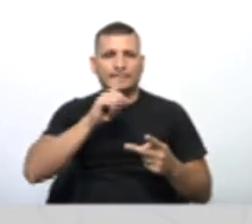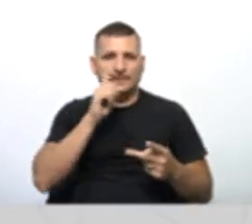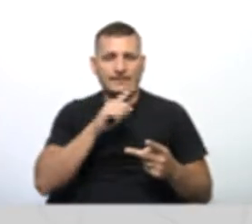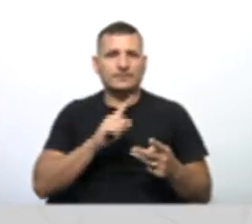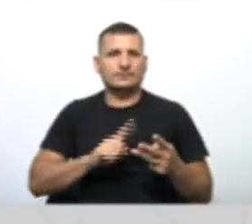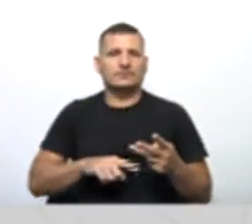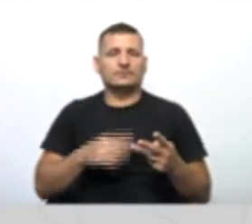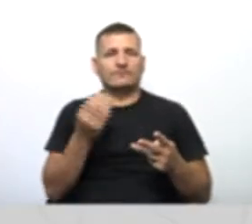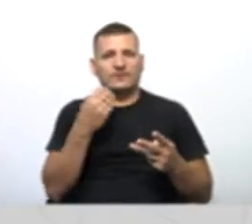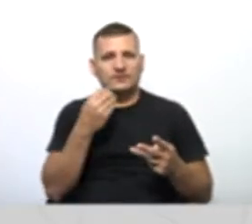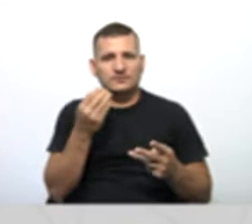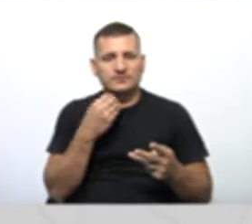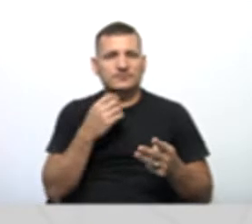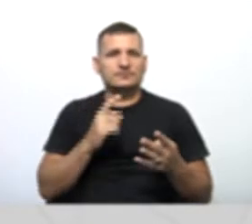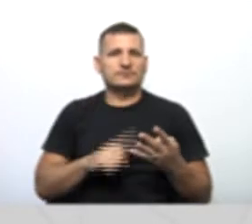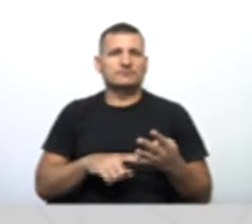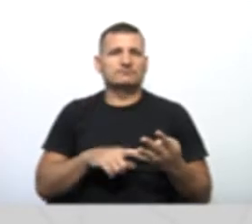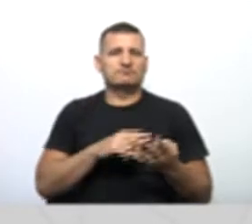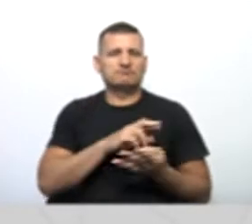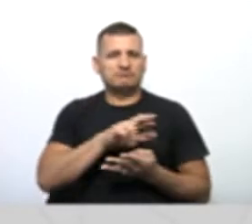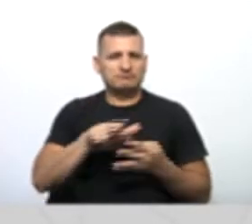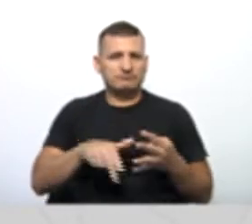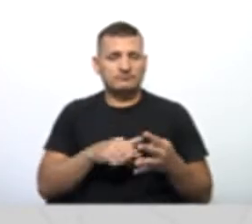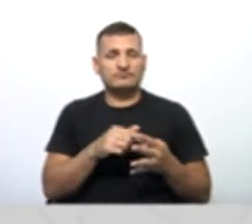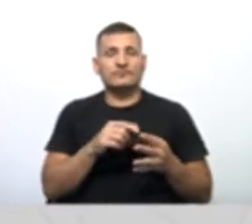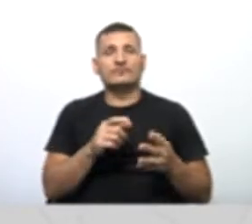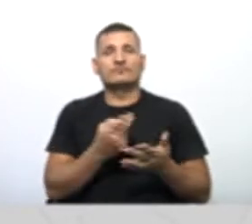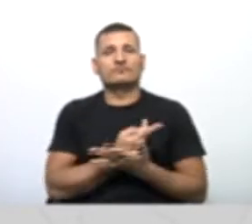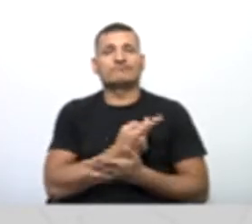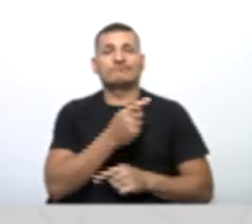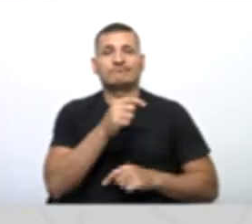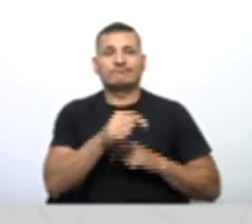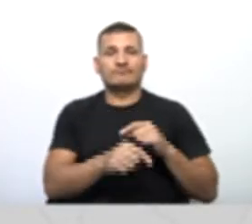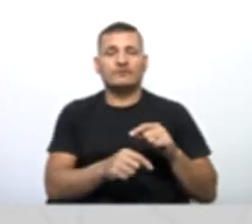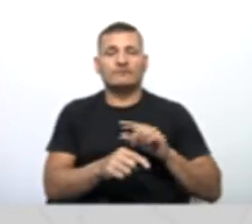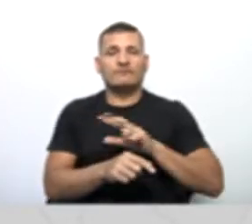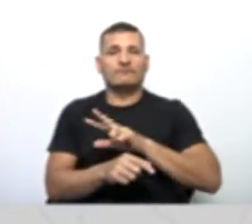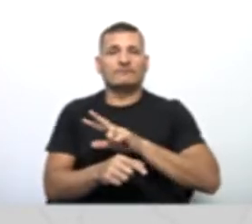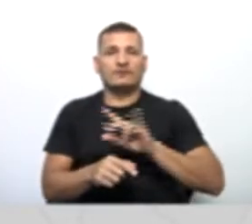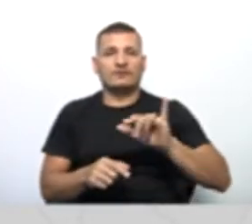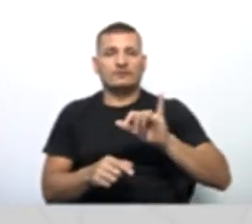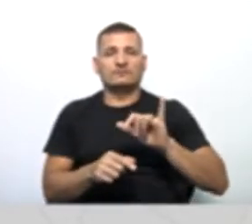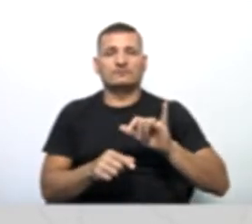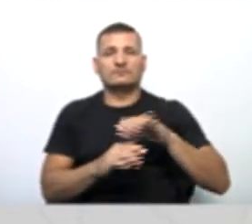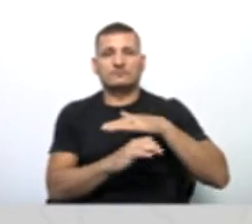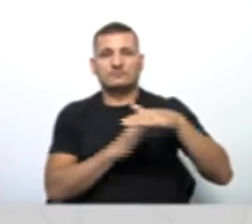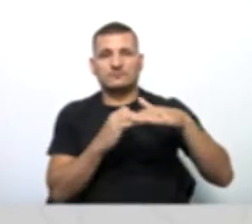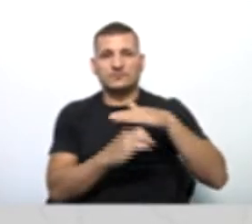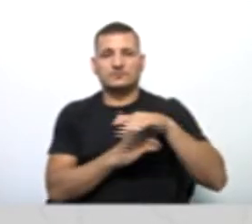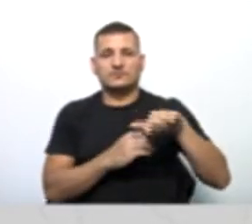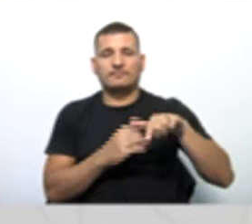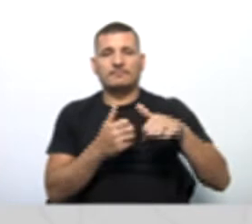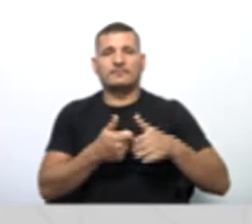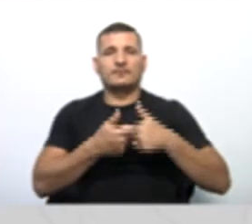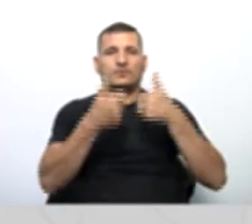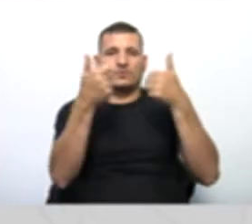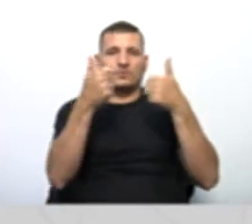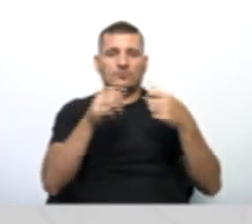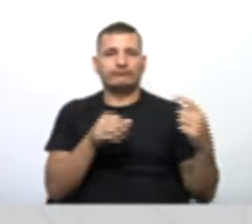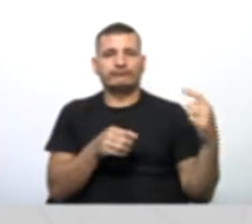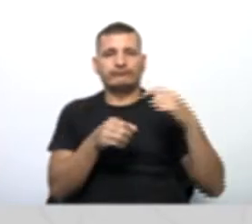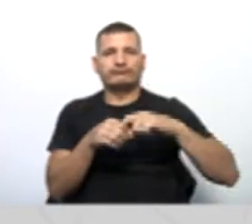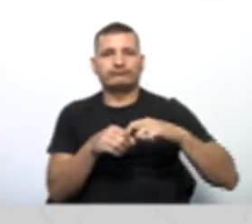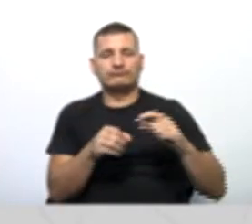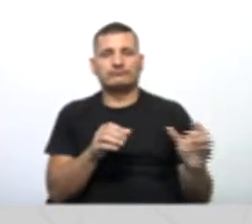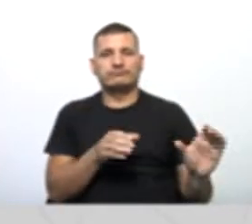não funcionamento, enfim, tudo isso vai melhorar que o negócio tenha um retorno muito melhor. Esse